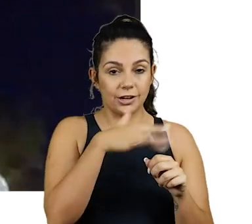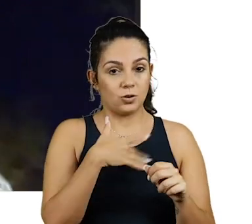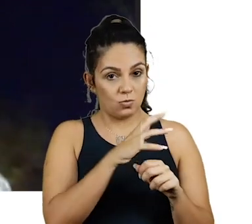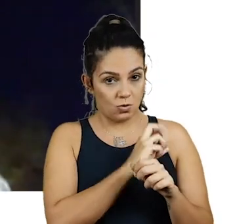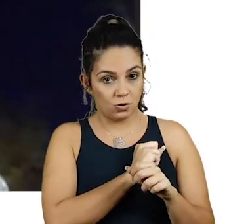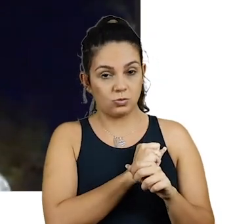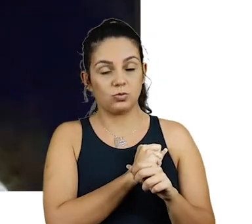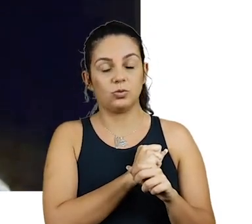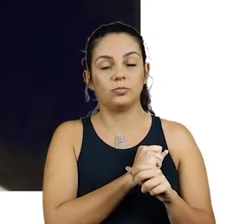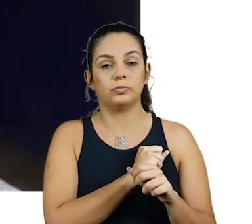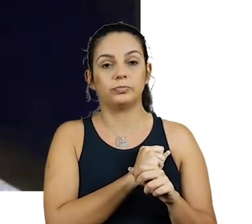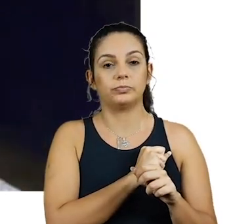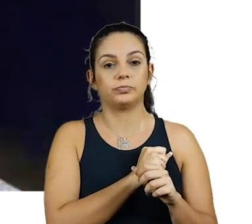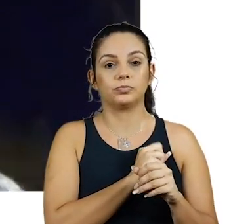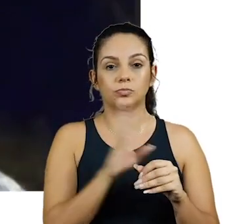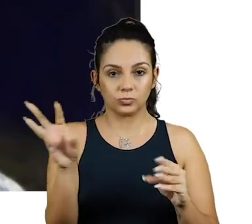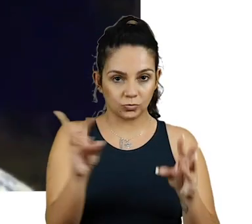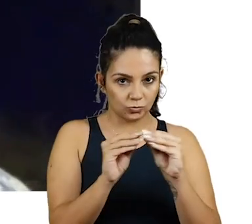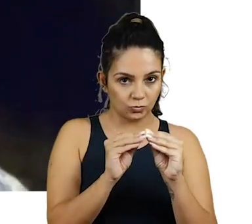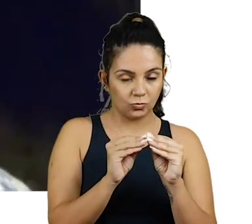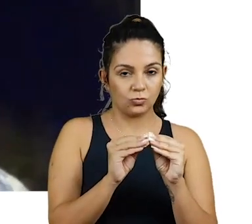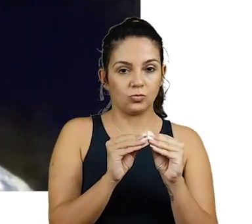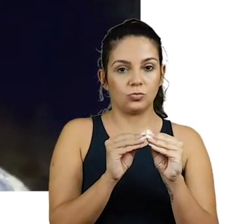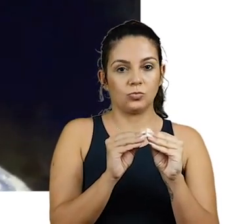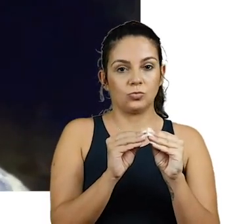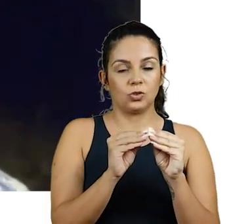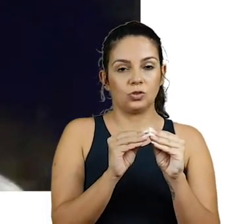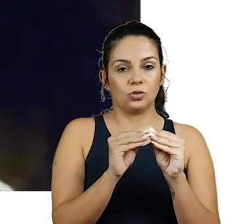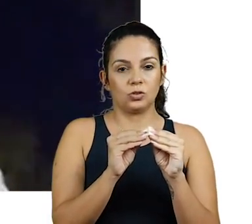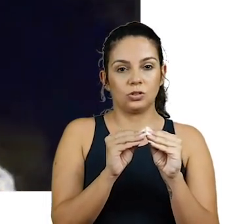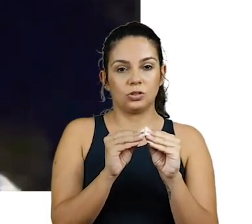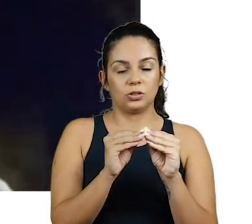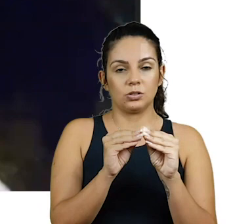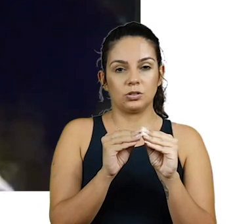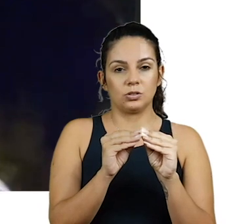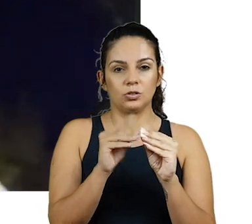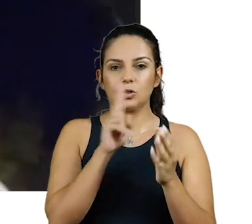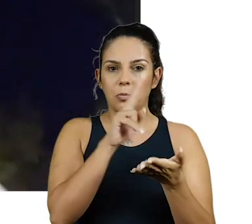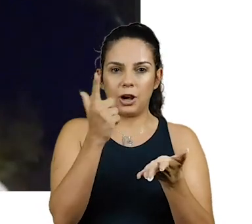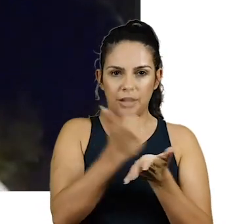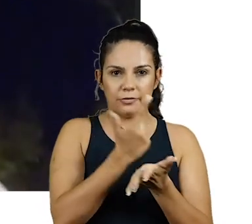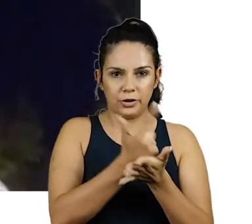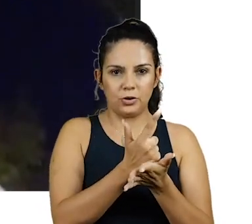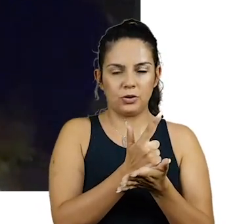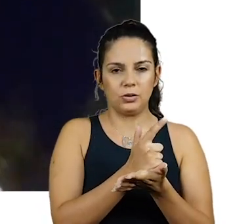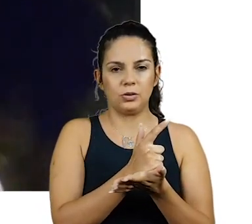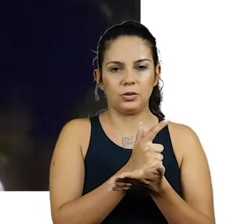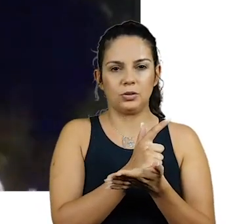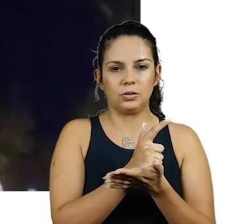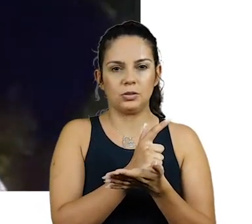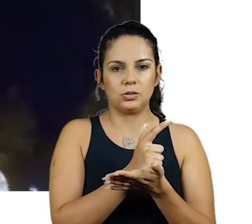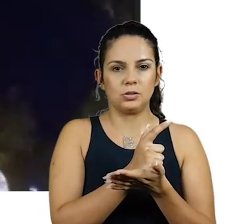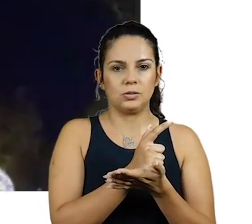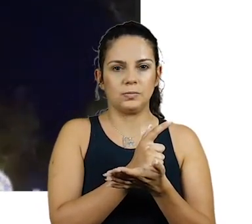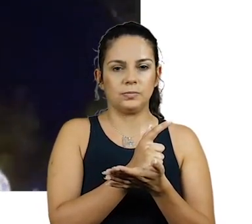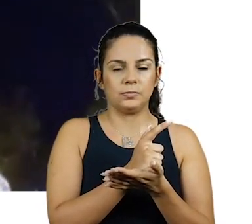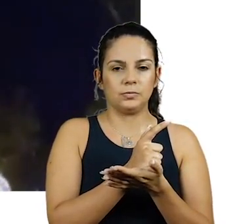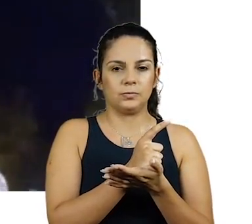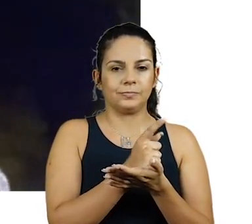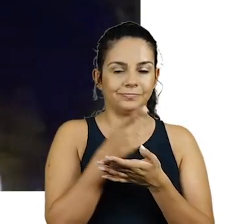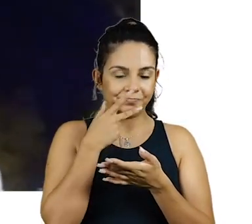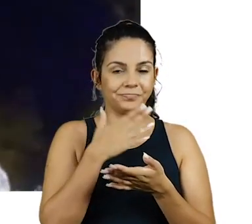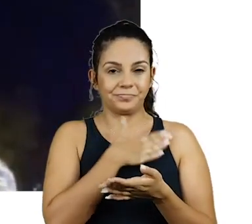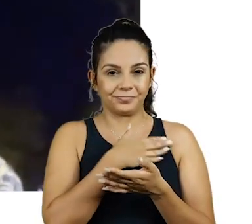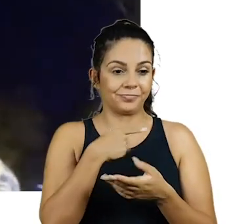bastante, e juntei no de A-ha U2. Saiu ali, a gente trabalhou muito a YouTube também no Sempre o Papo, foi um